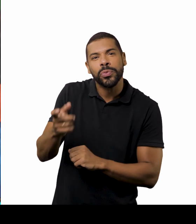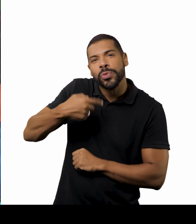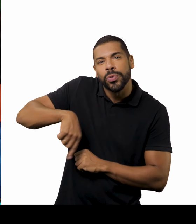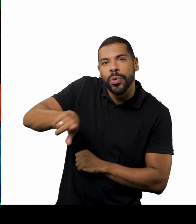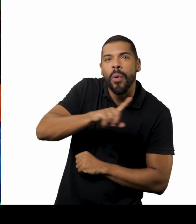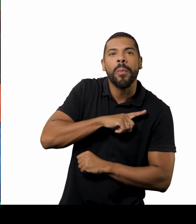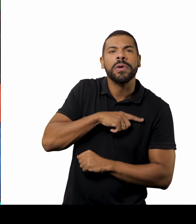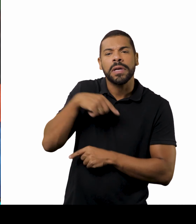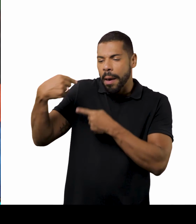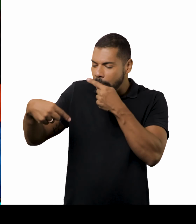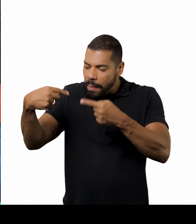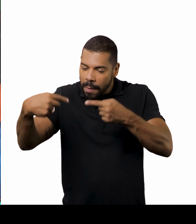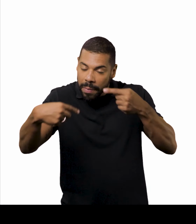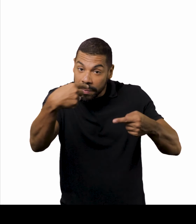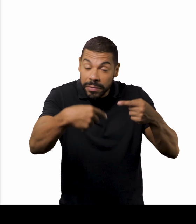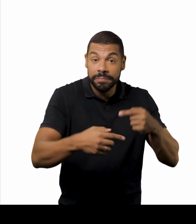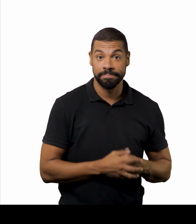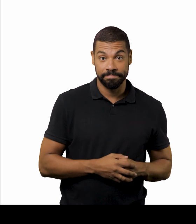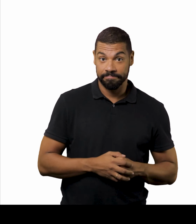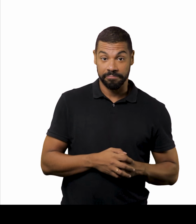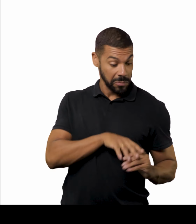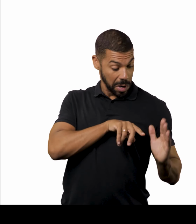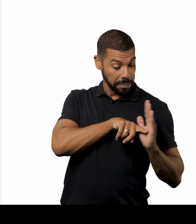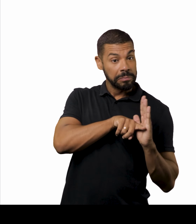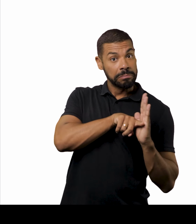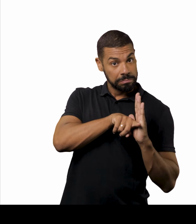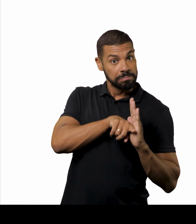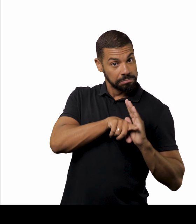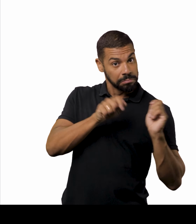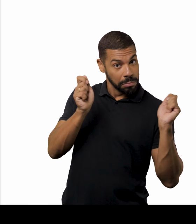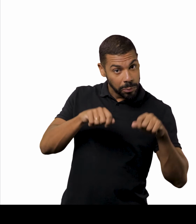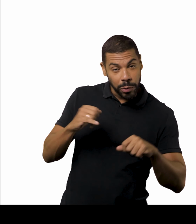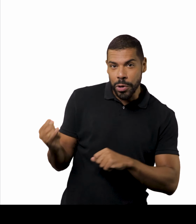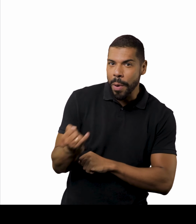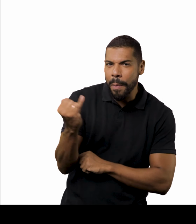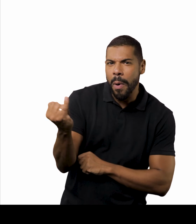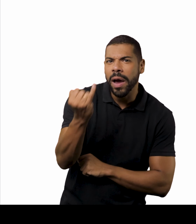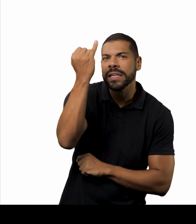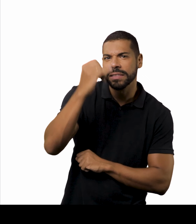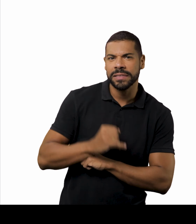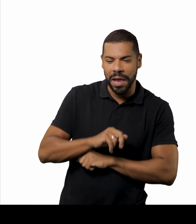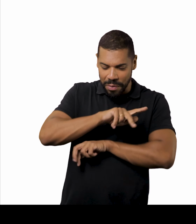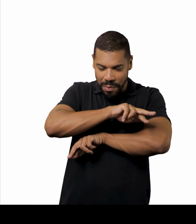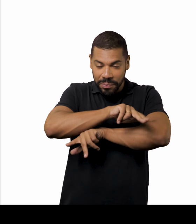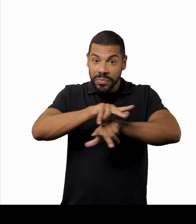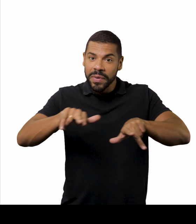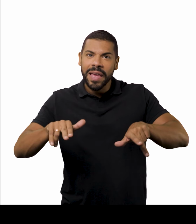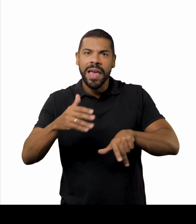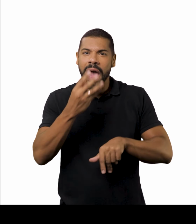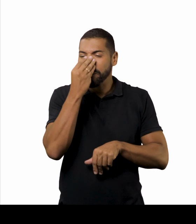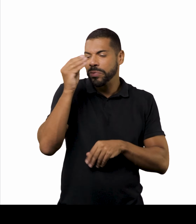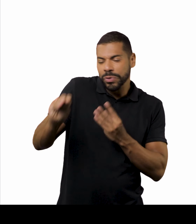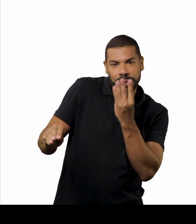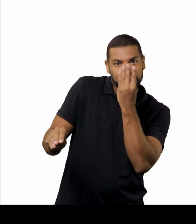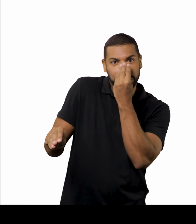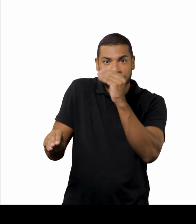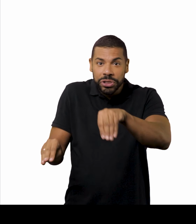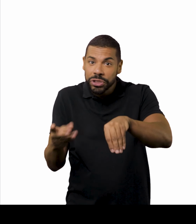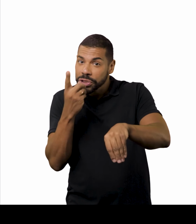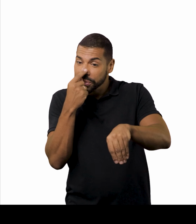vem discutindo esses pontos. Eu acho que é uma pesquisa que ela é muito viva. Então, escolher trabalhar com elementos que foram jogados fora,